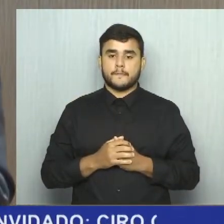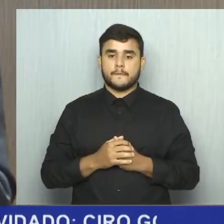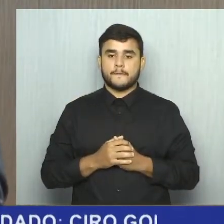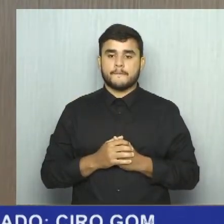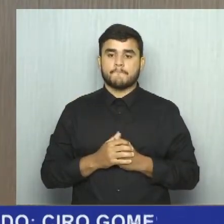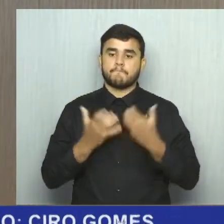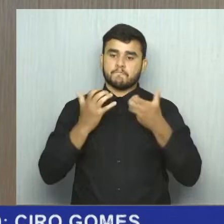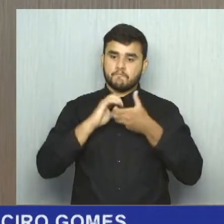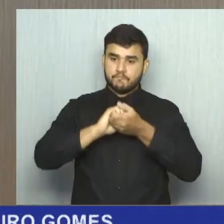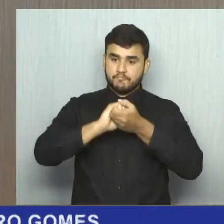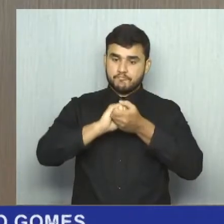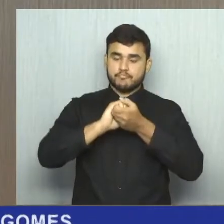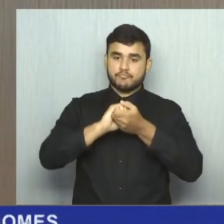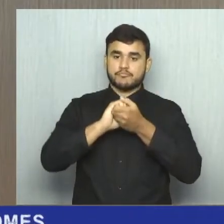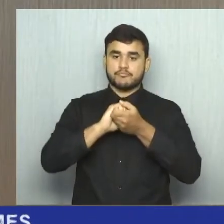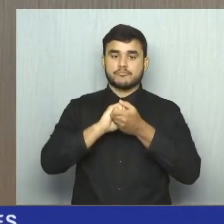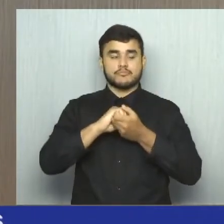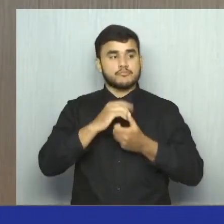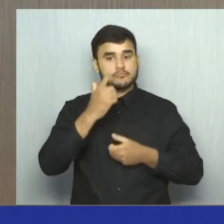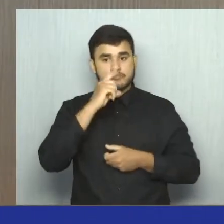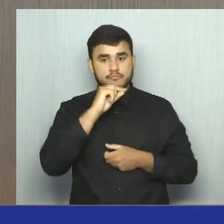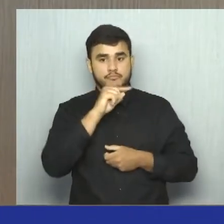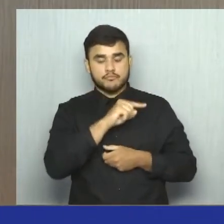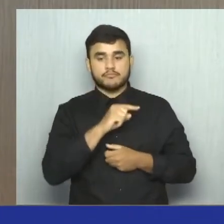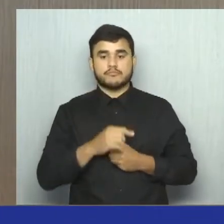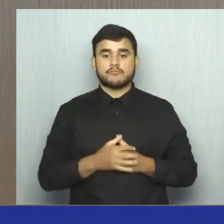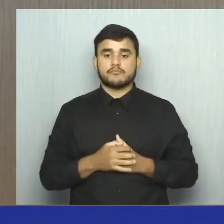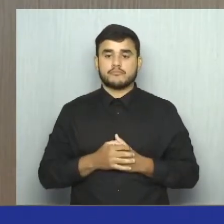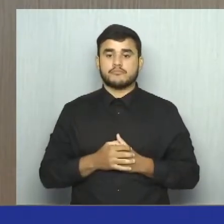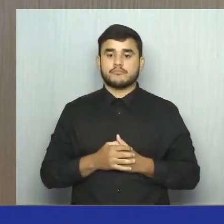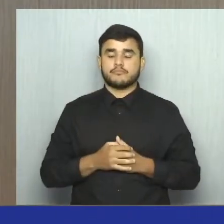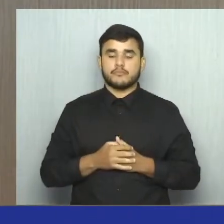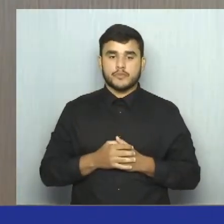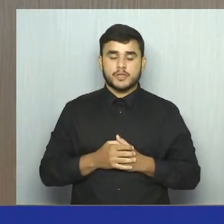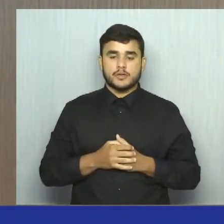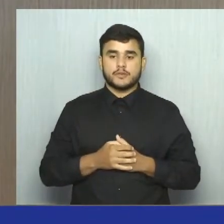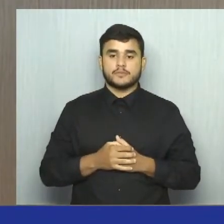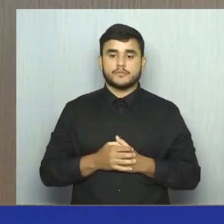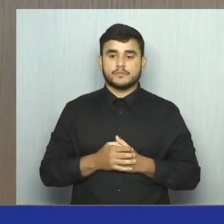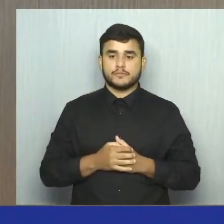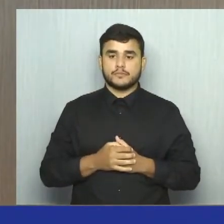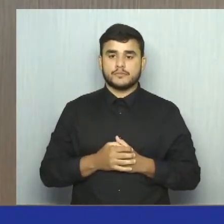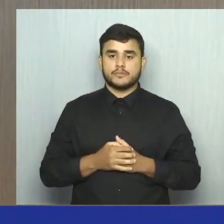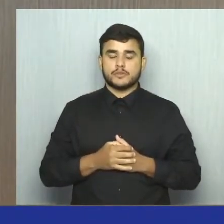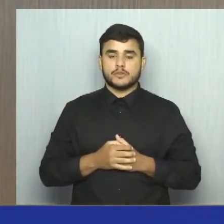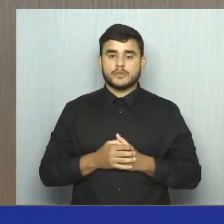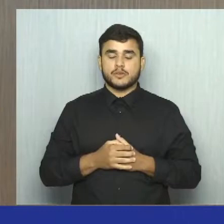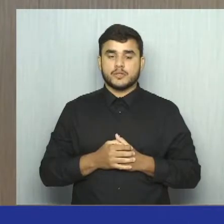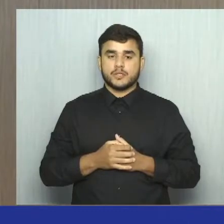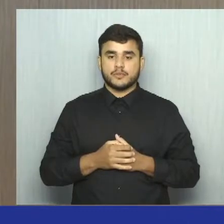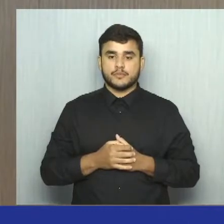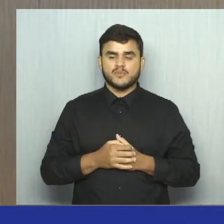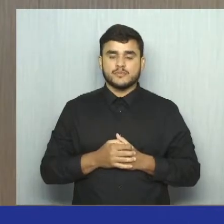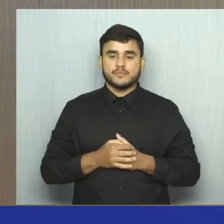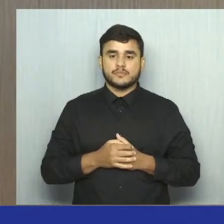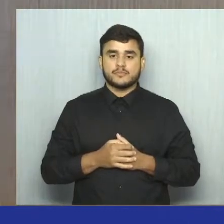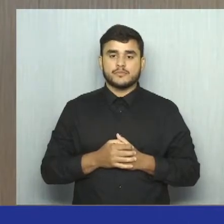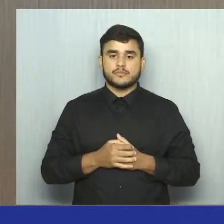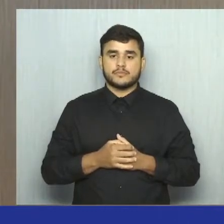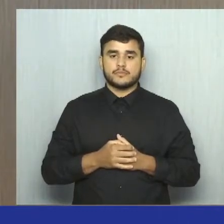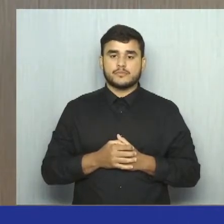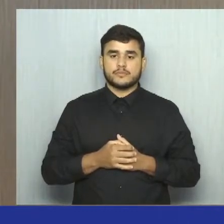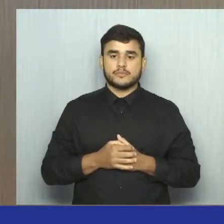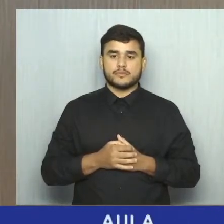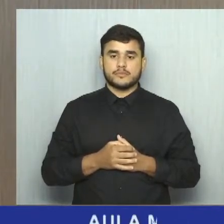Quero cumprimentar a Raquel Timbó, que preside, que ordena a Escola do Parlamento da Câmara, desejando a ela muitas felicidades e me